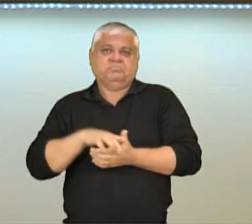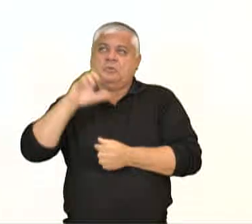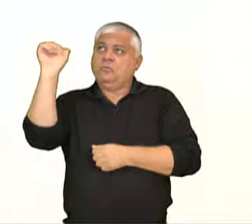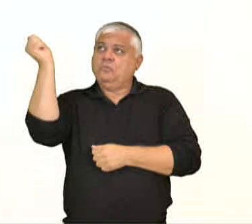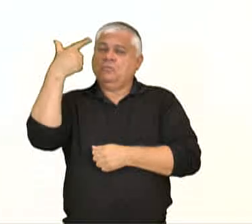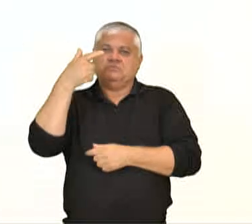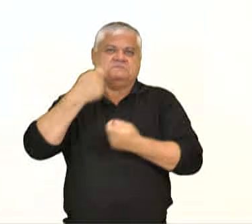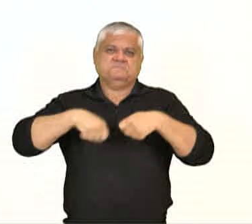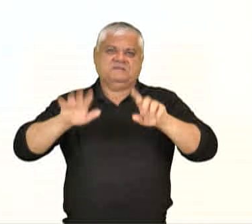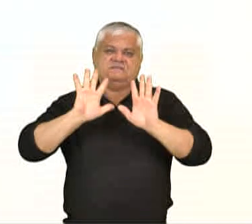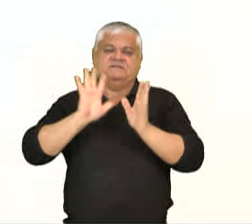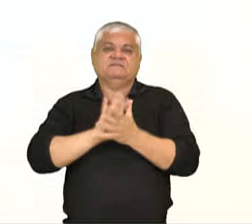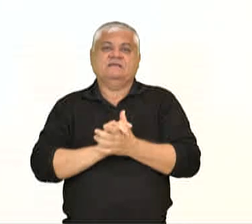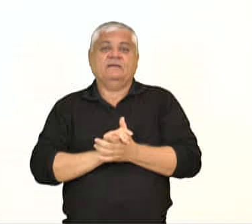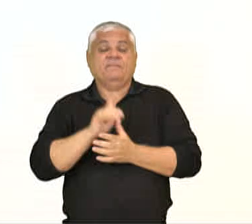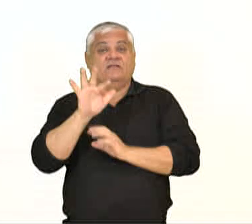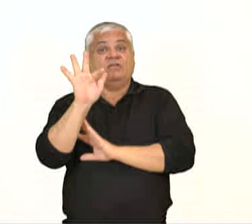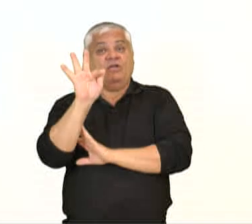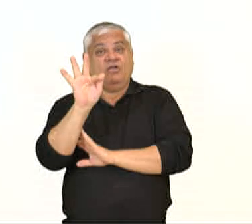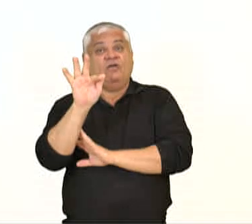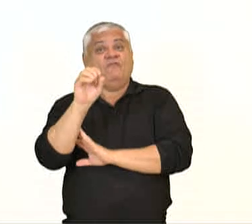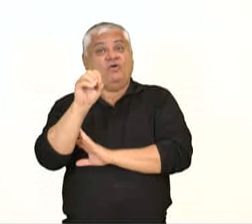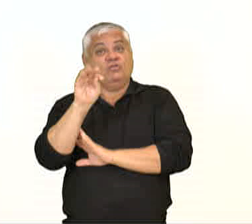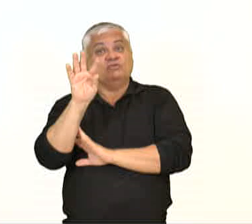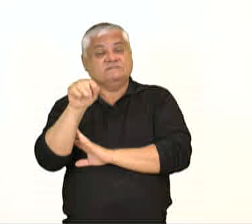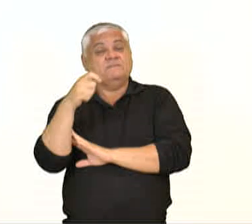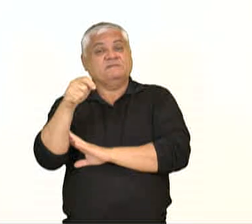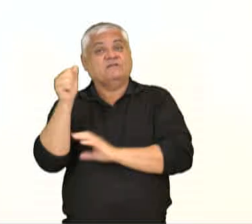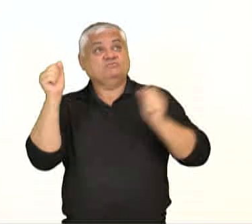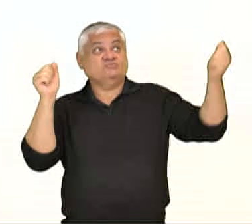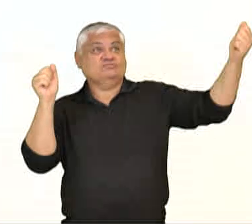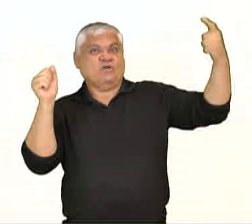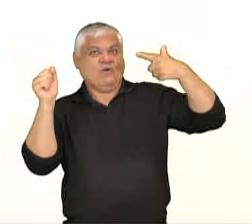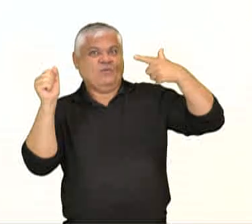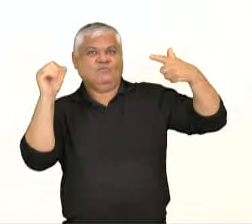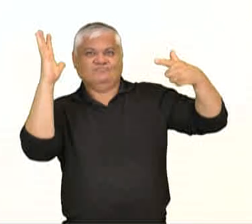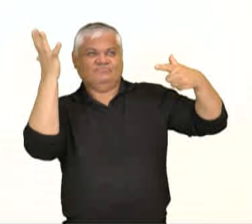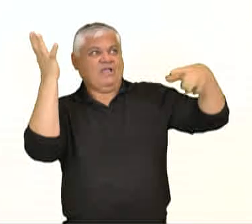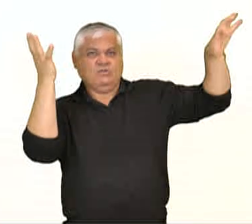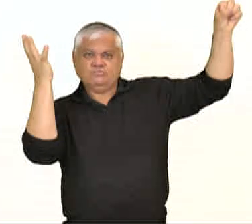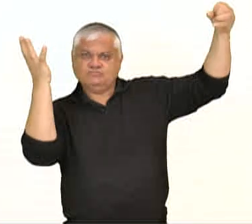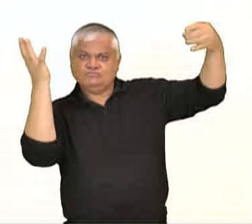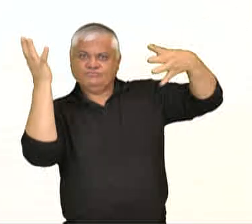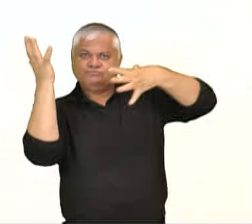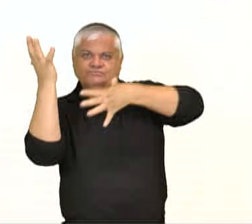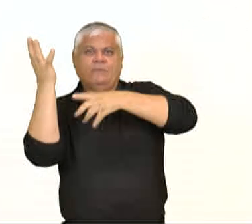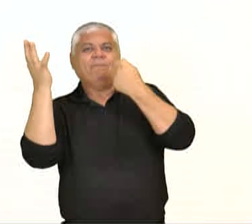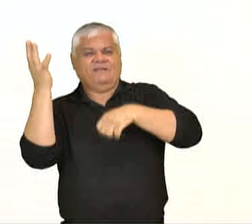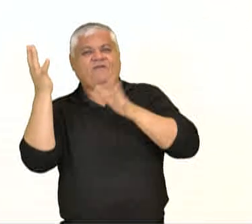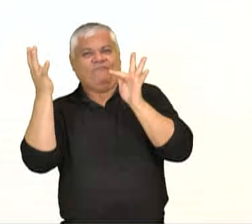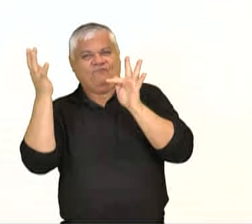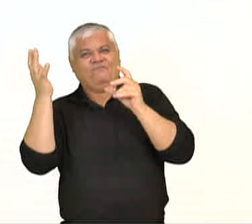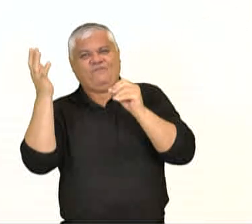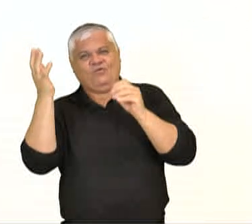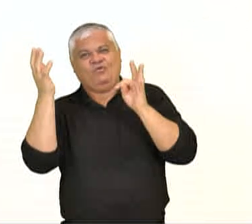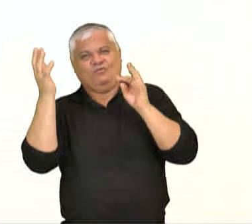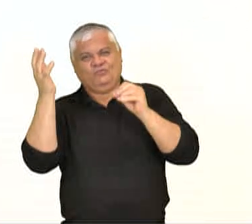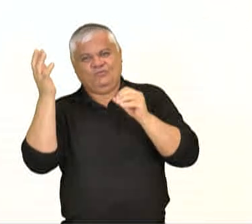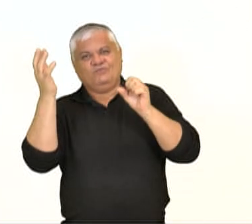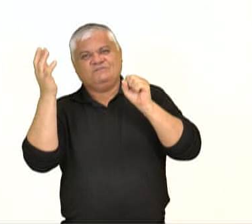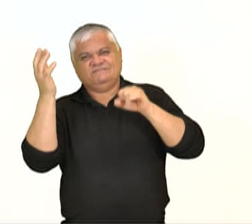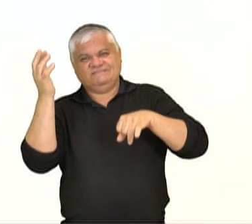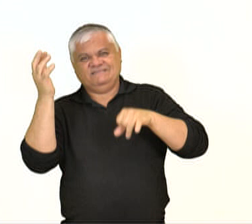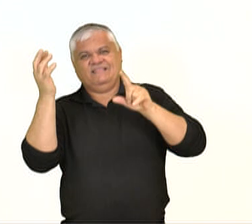luz, né? Já o caso da fotossíntese precisa de luz. Então, na respiração celular, o processo, por ser constante, não depende